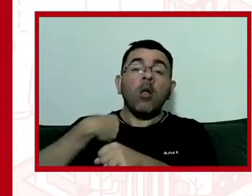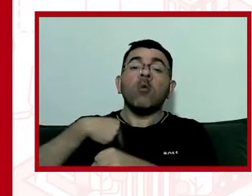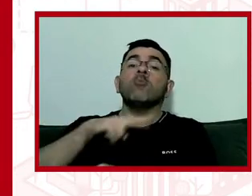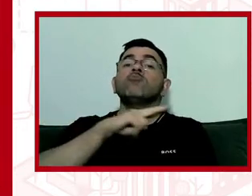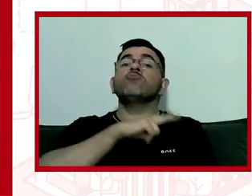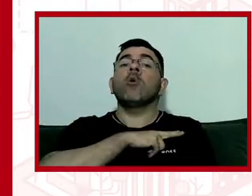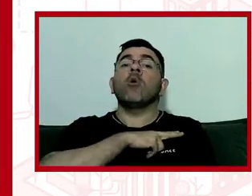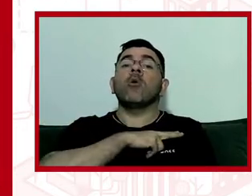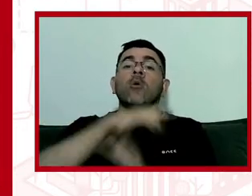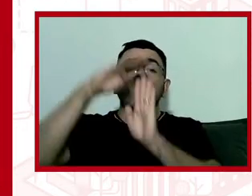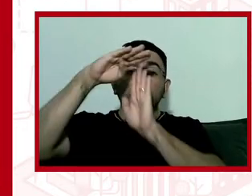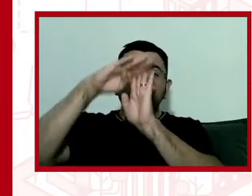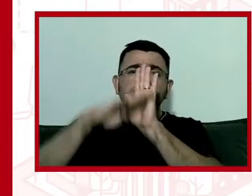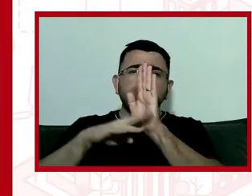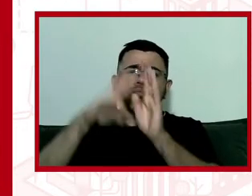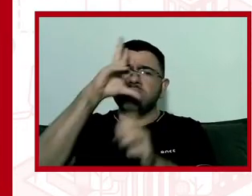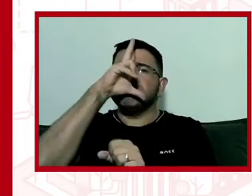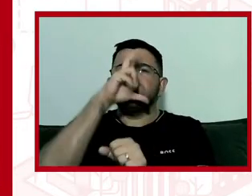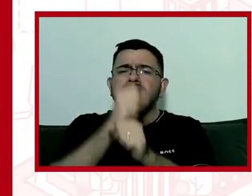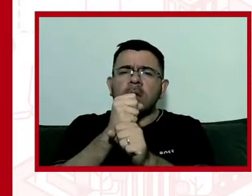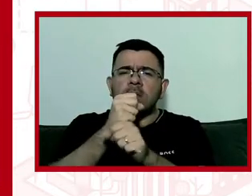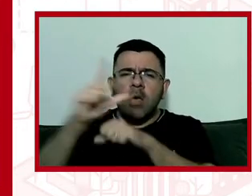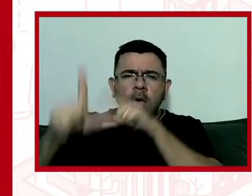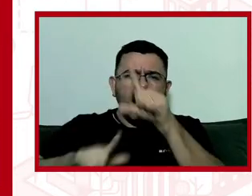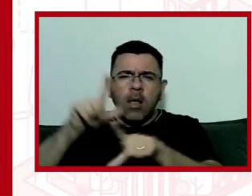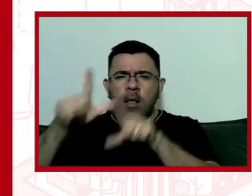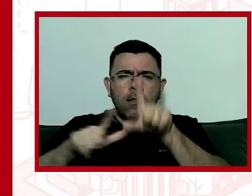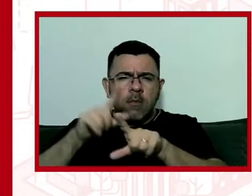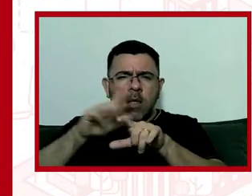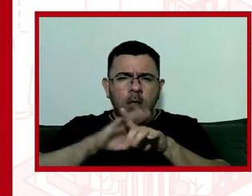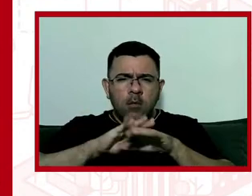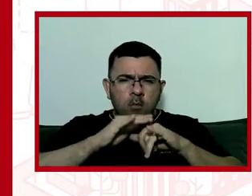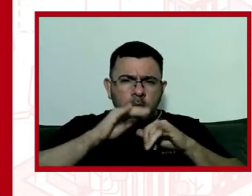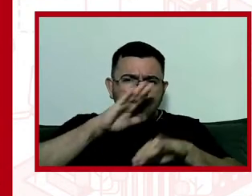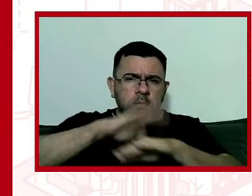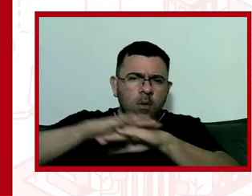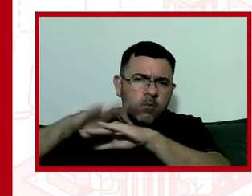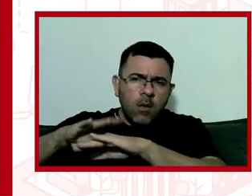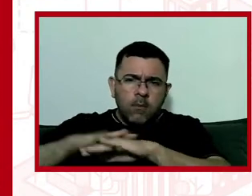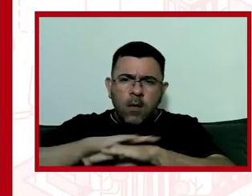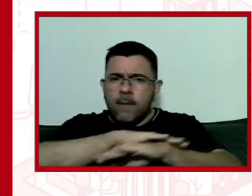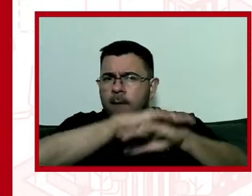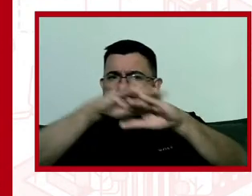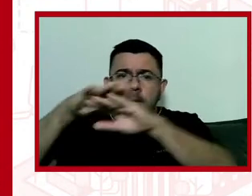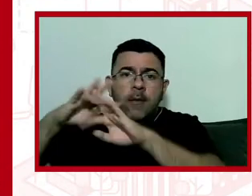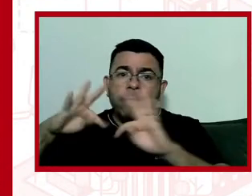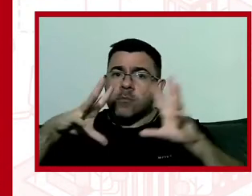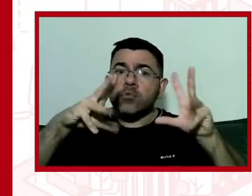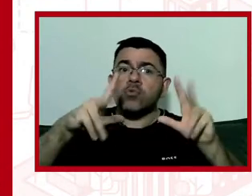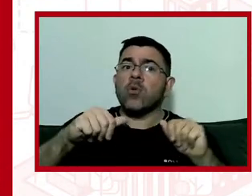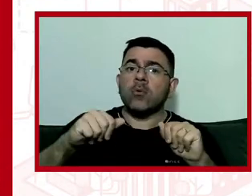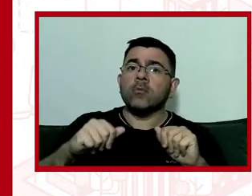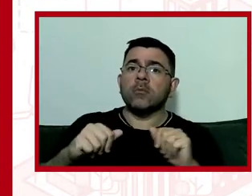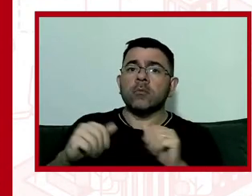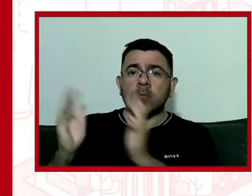uma força de trabalho para poder implantar tudo isso então de de servidor efetivo de sistemas próprios de